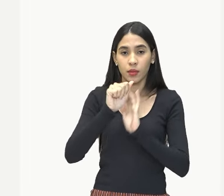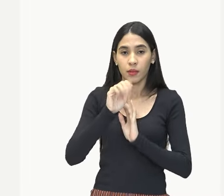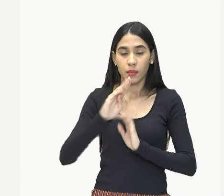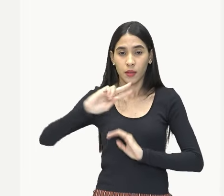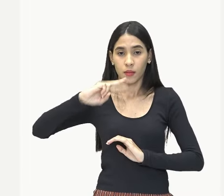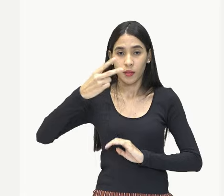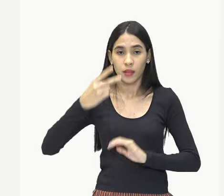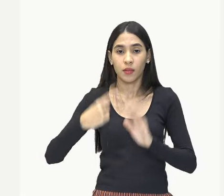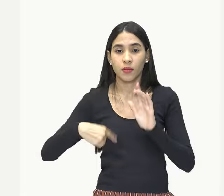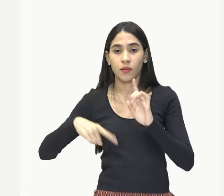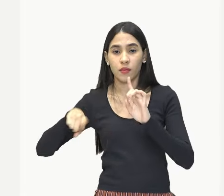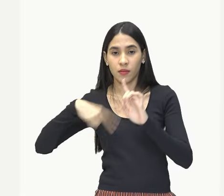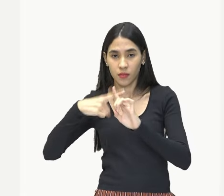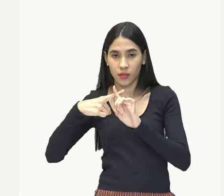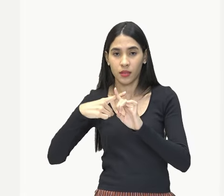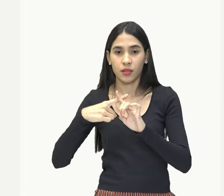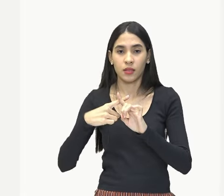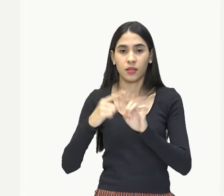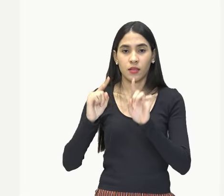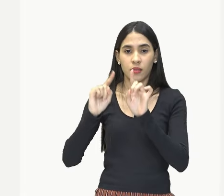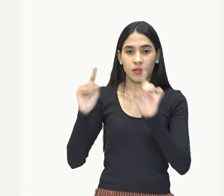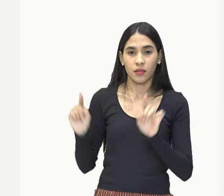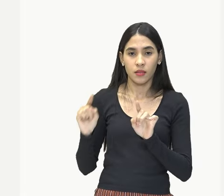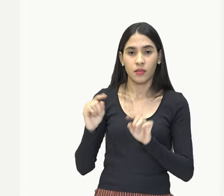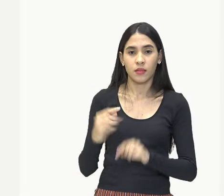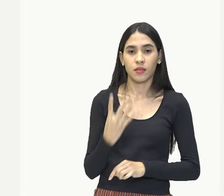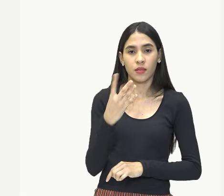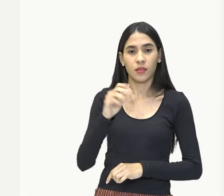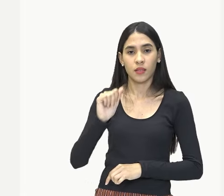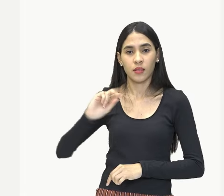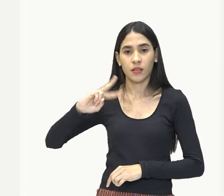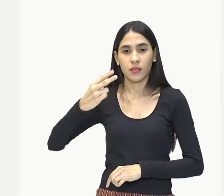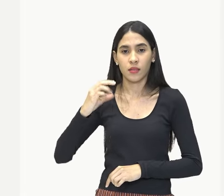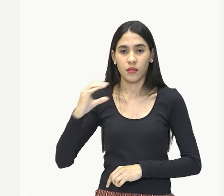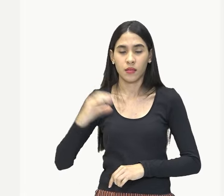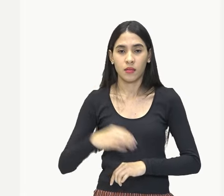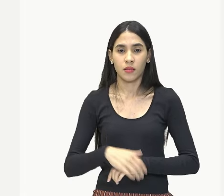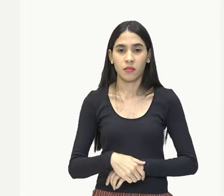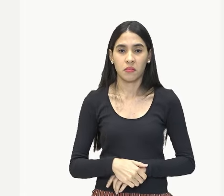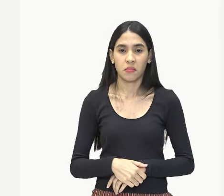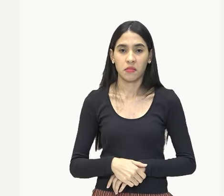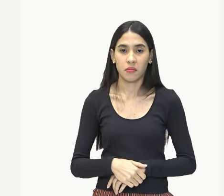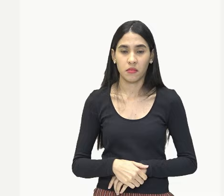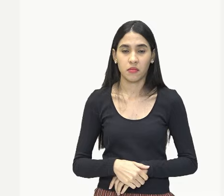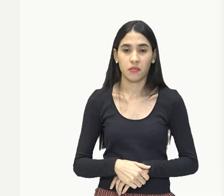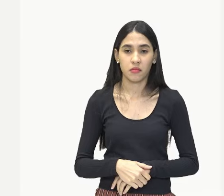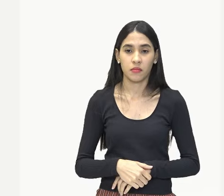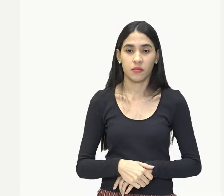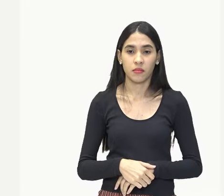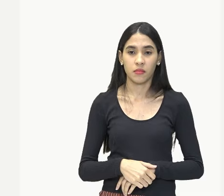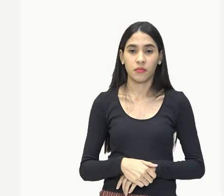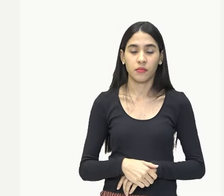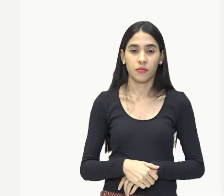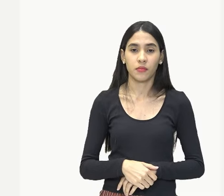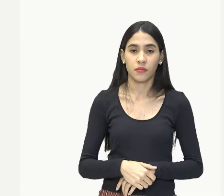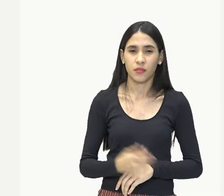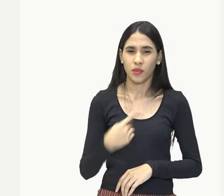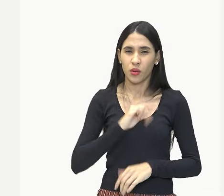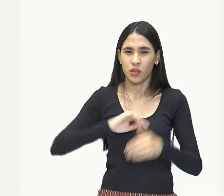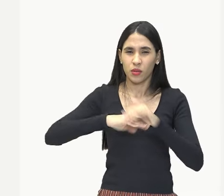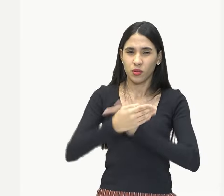por 4A ao quadrado C. Estávamos acostumados a resolver